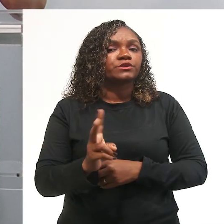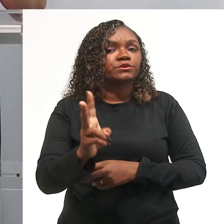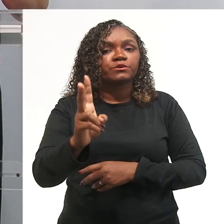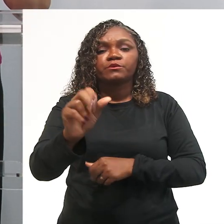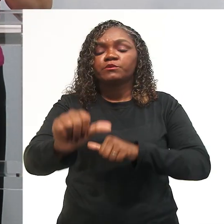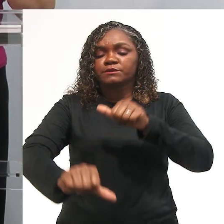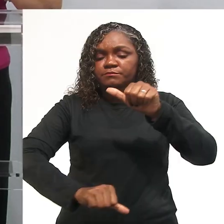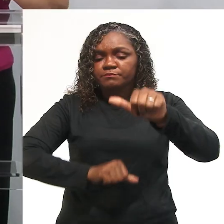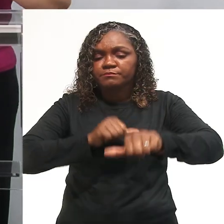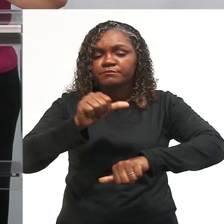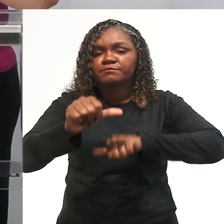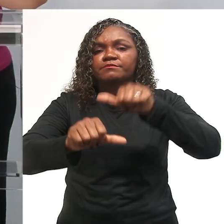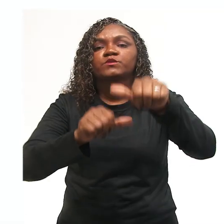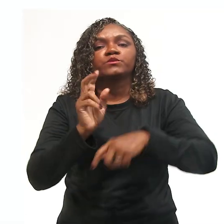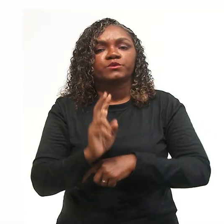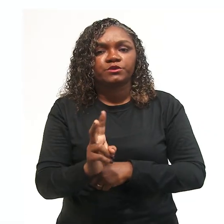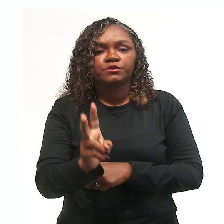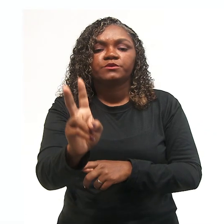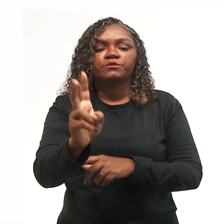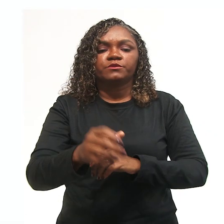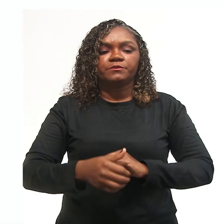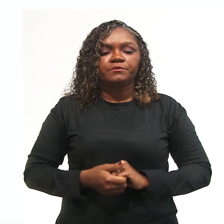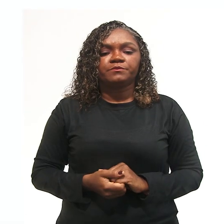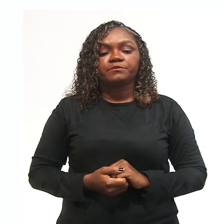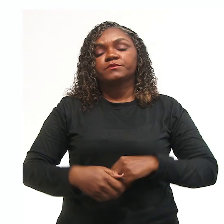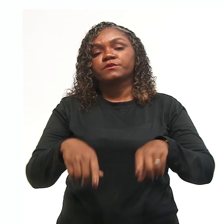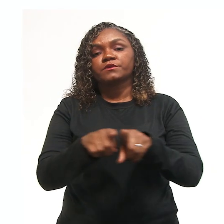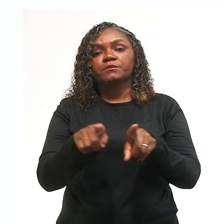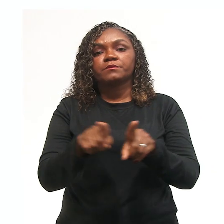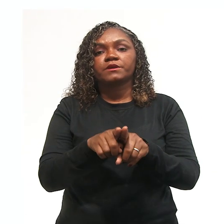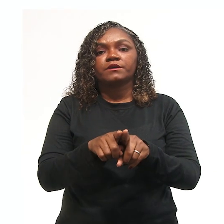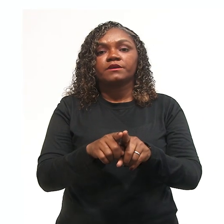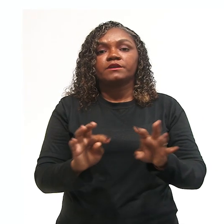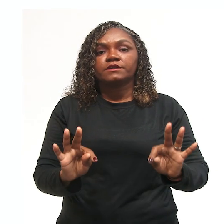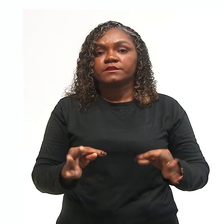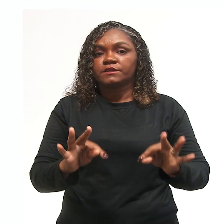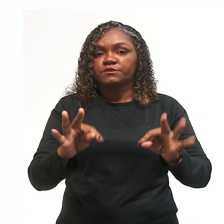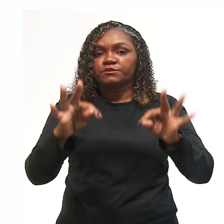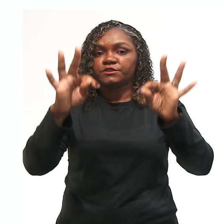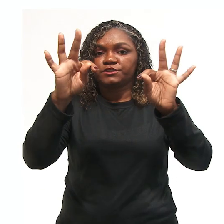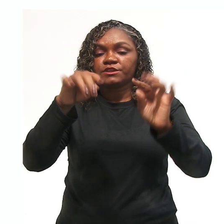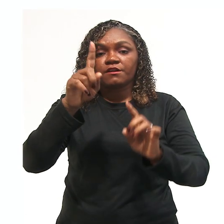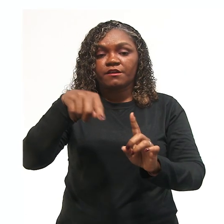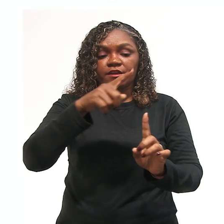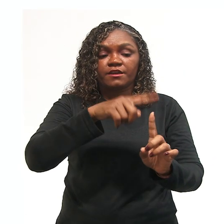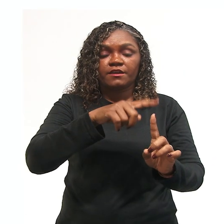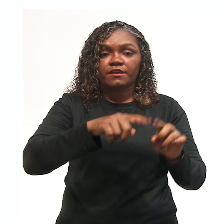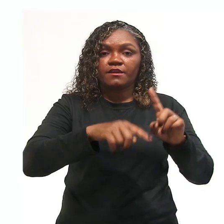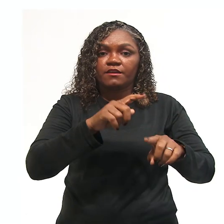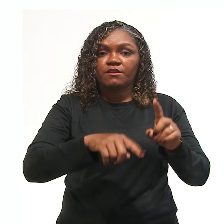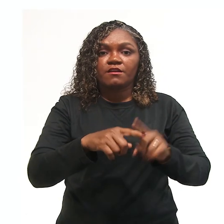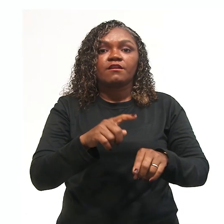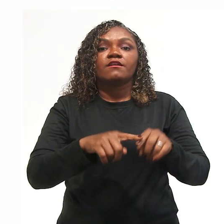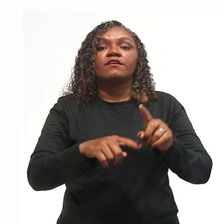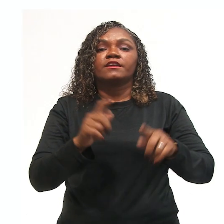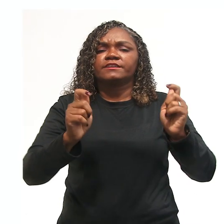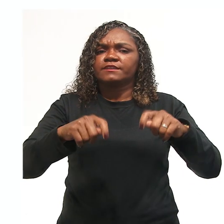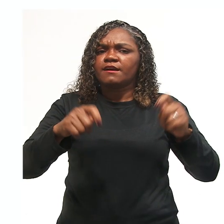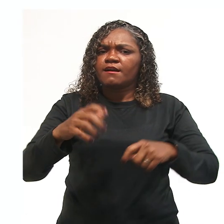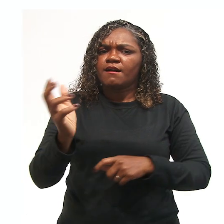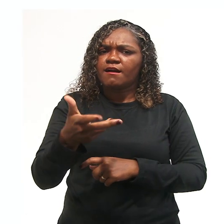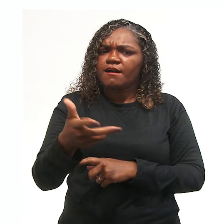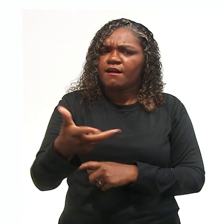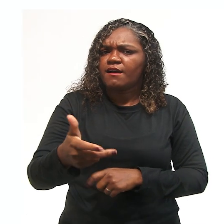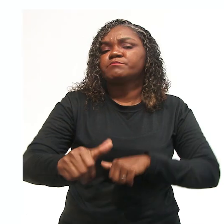continua mudando cada vez mais. A tecnologia é um dos elementos de rápida